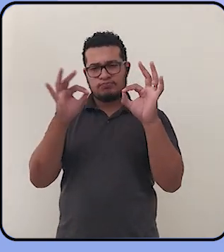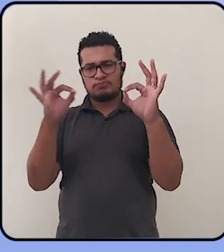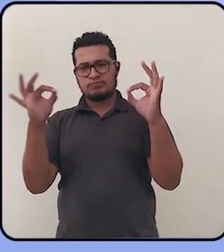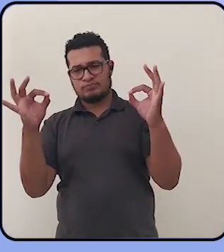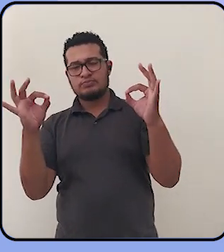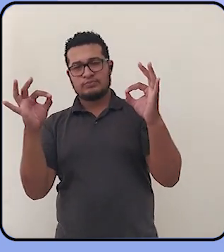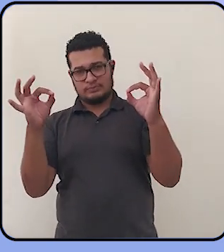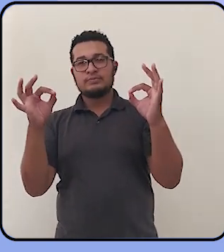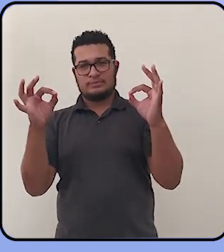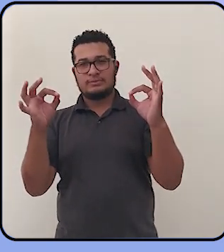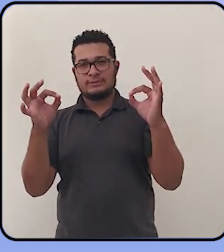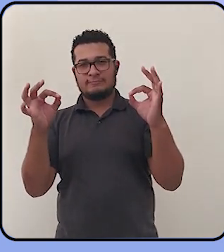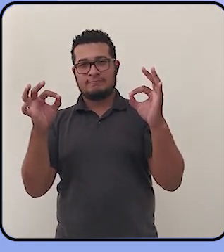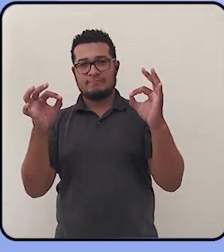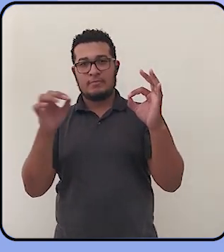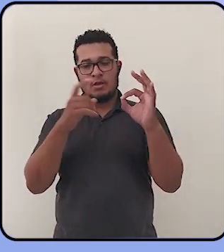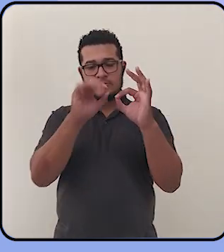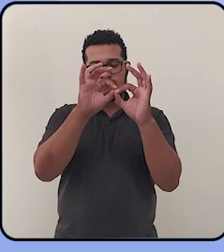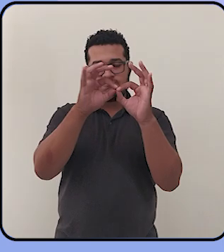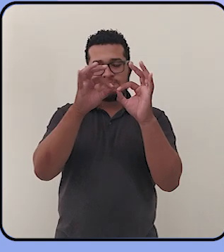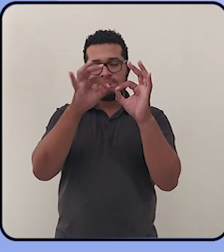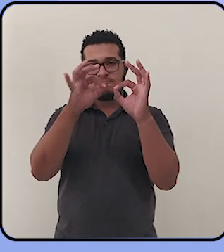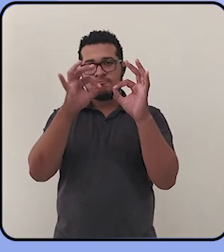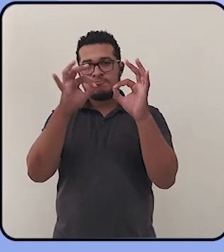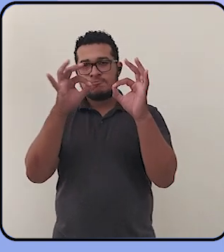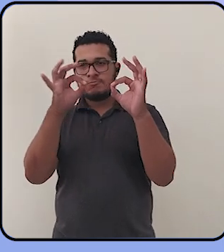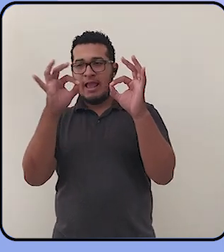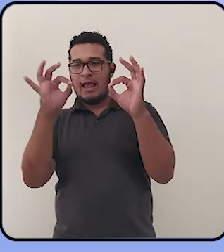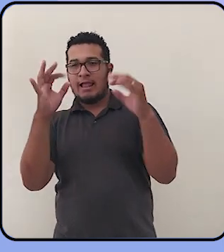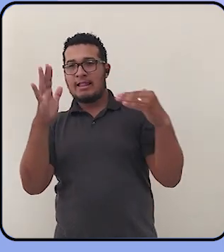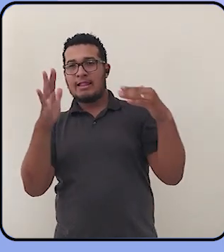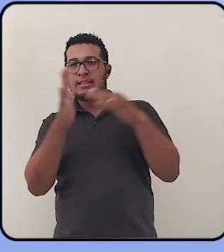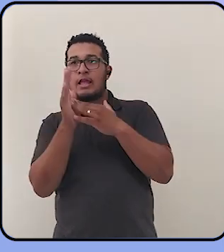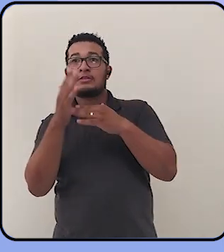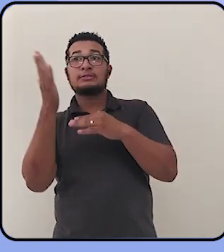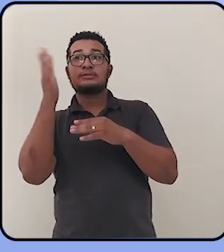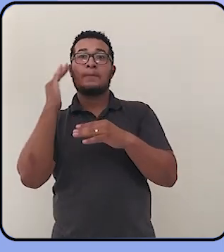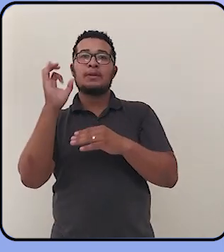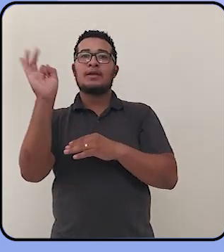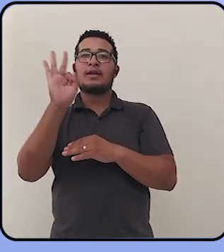paralelo. Corro por ela e vou até a extremidade e vou achar os graus.